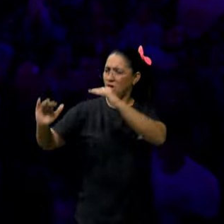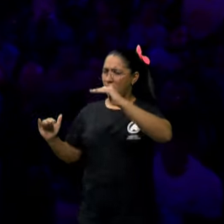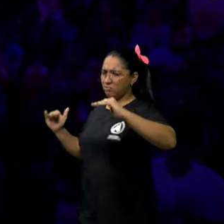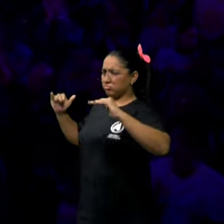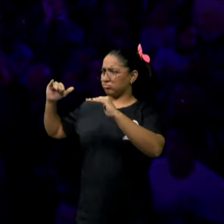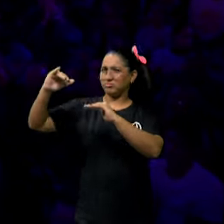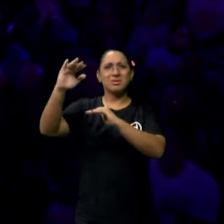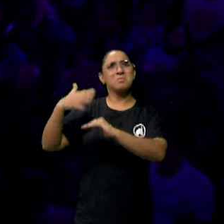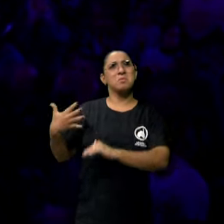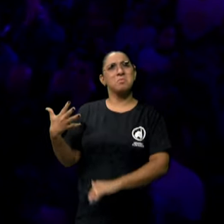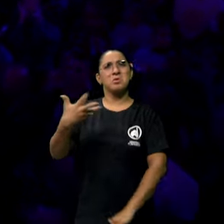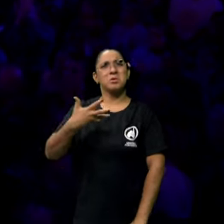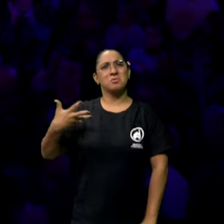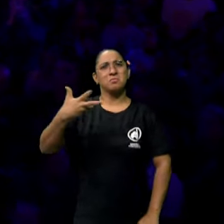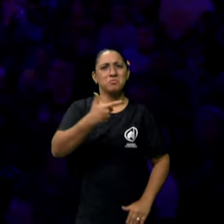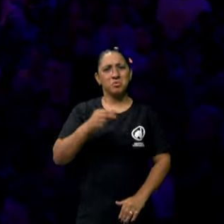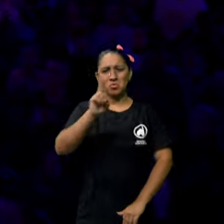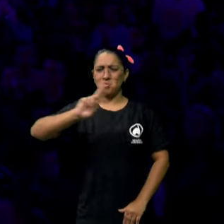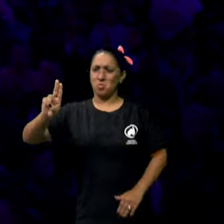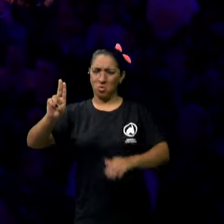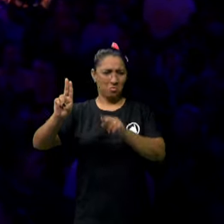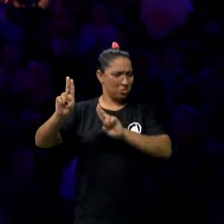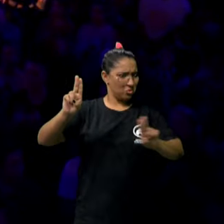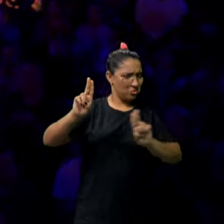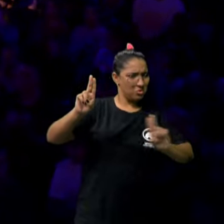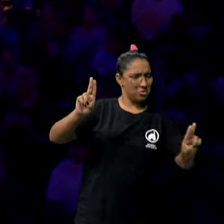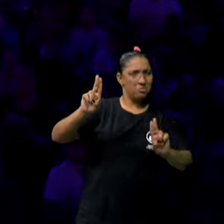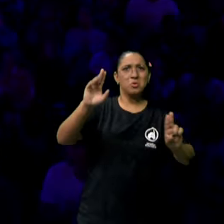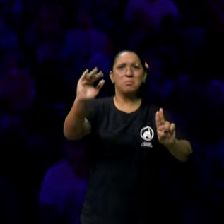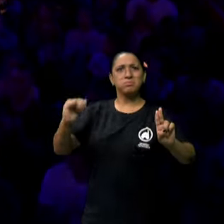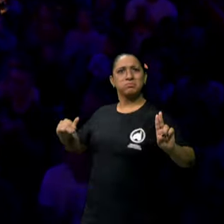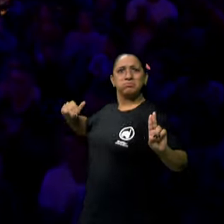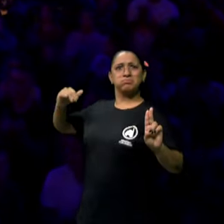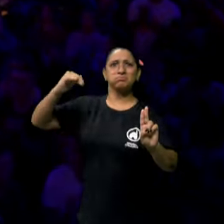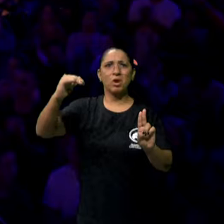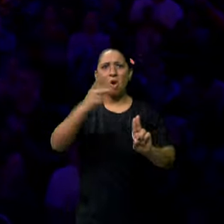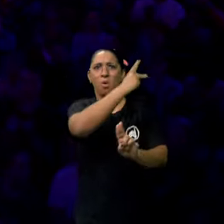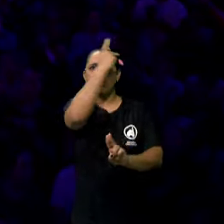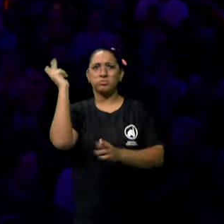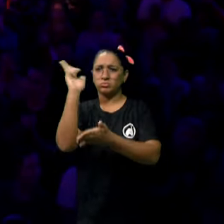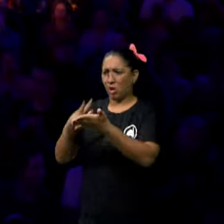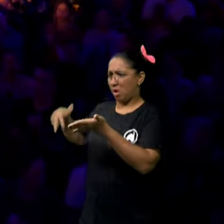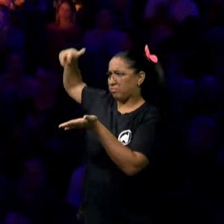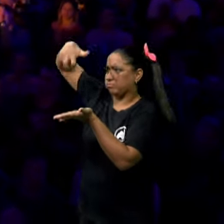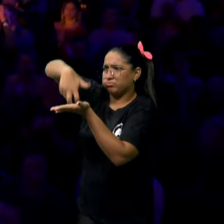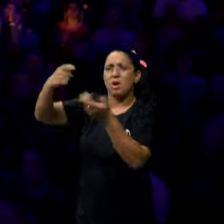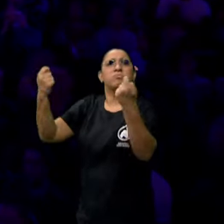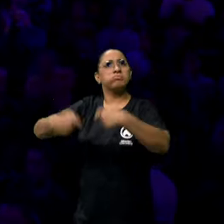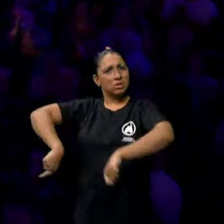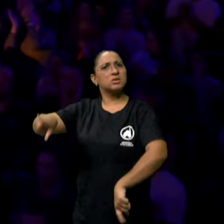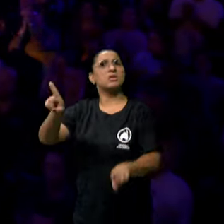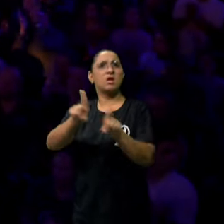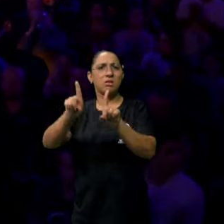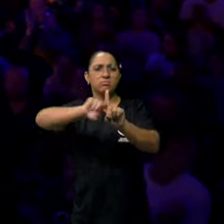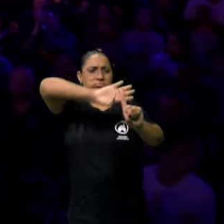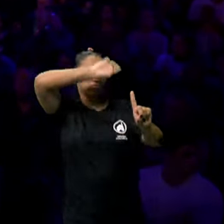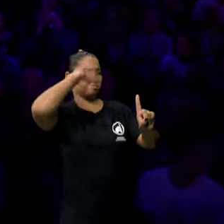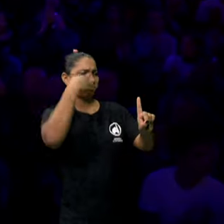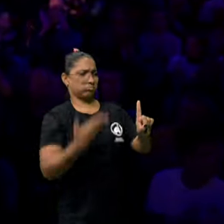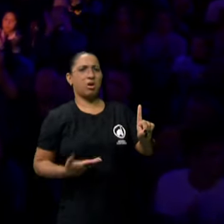exaltado teu nome está acima de todo nome Rei todos têm que se prostrar diante da tua soberania do teu poder e majestade